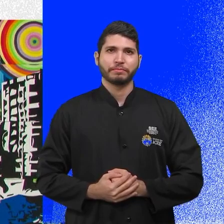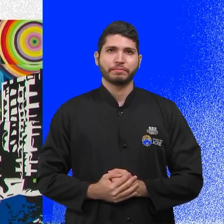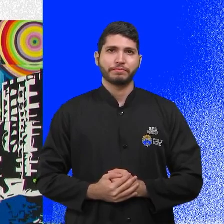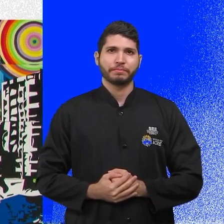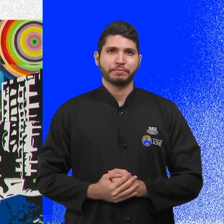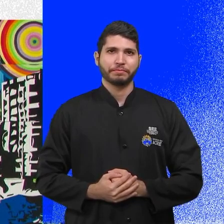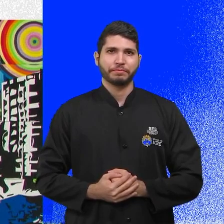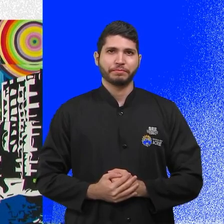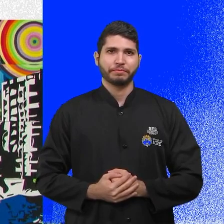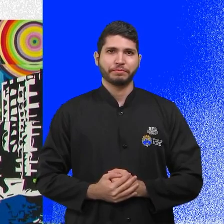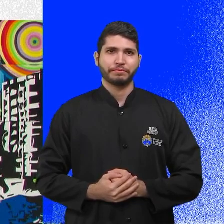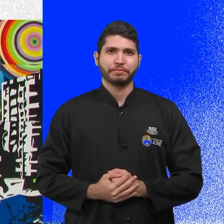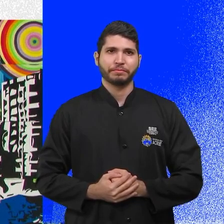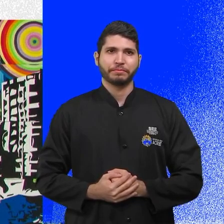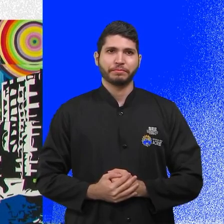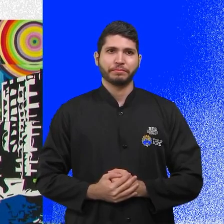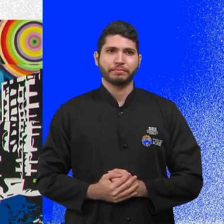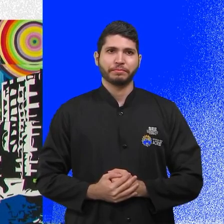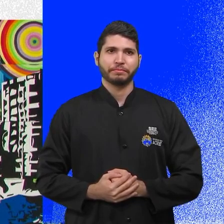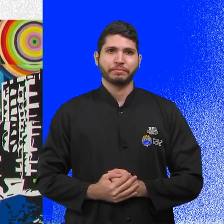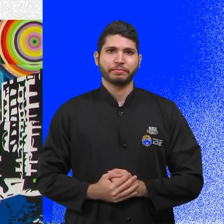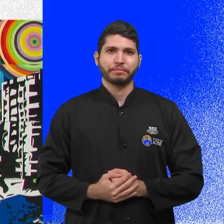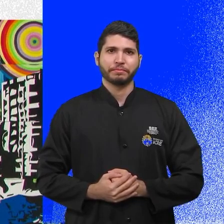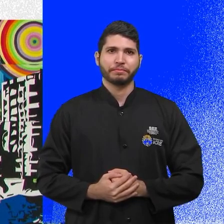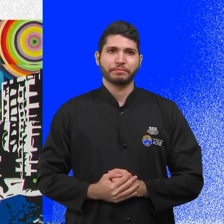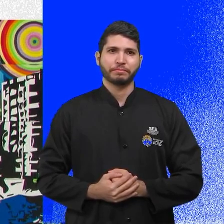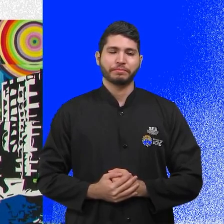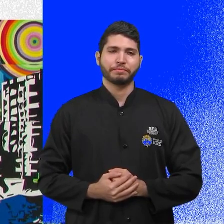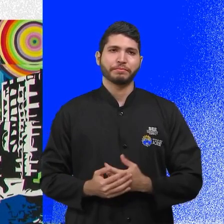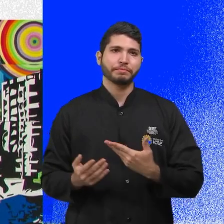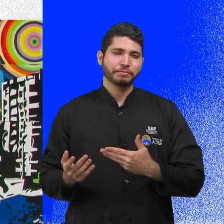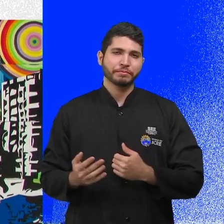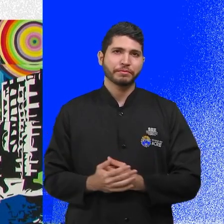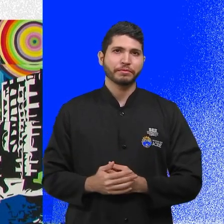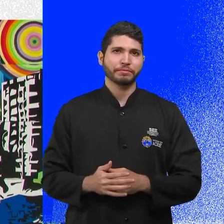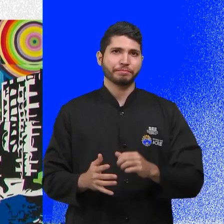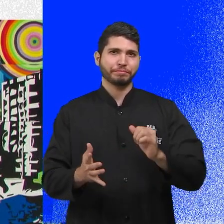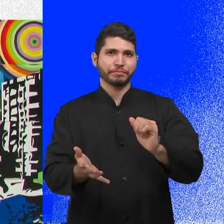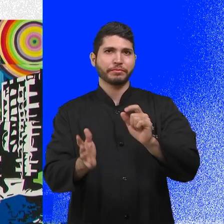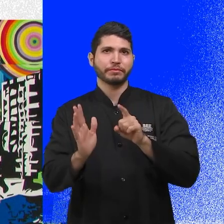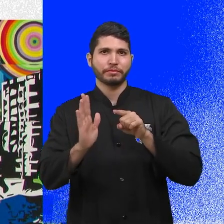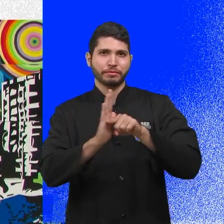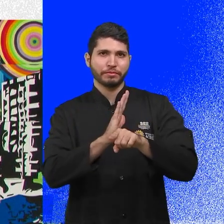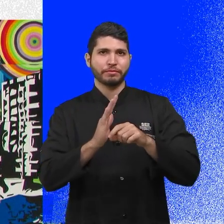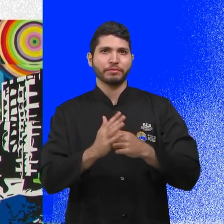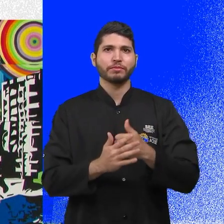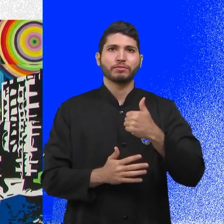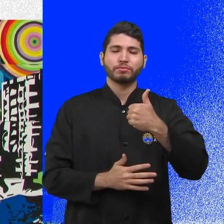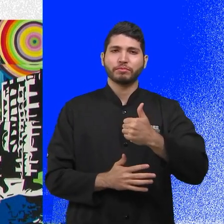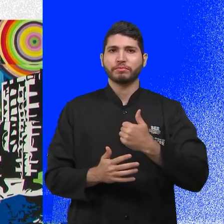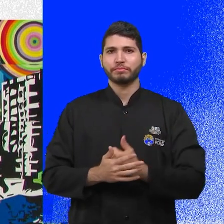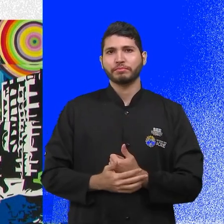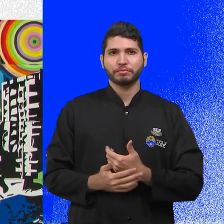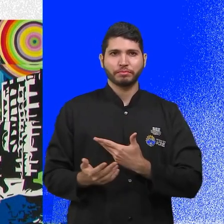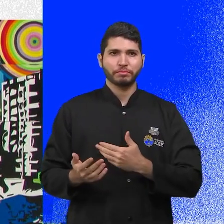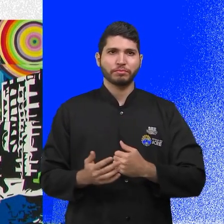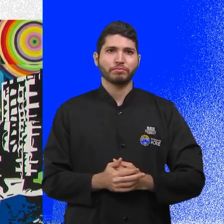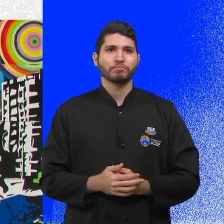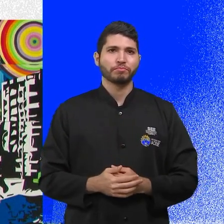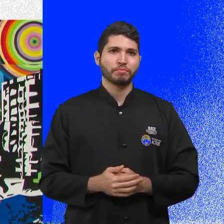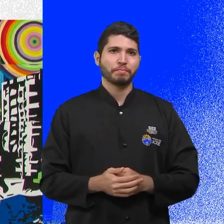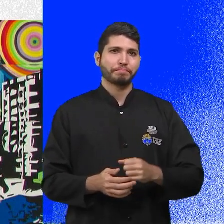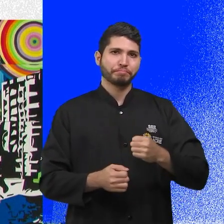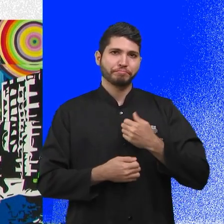gente, vamos para a nossa primeira pergunta, que diz o seguinte: qual das opções abaixo expressa uma das